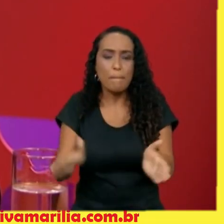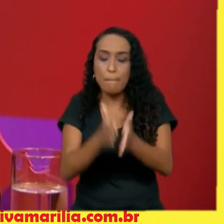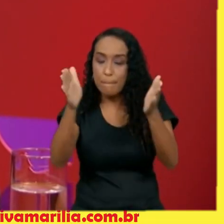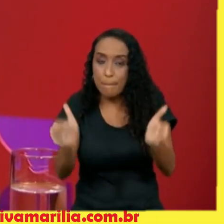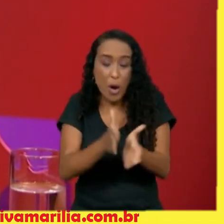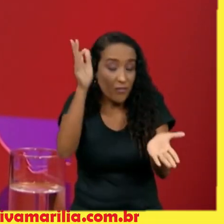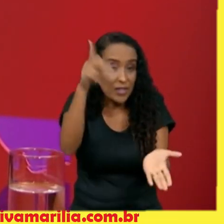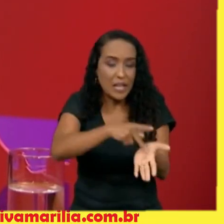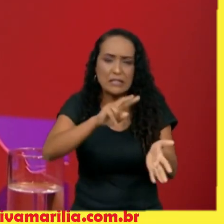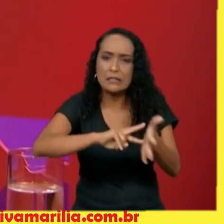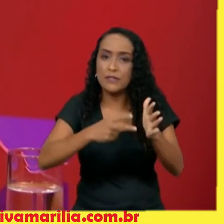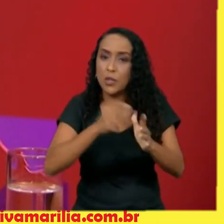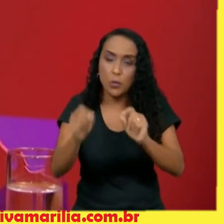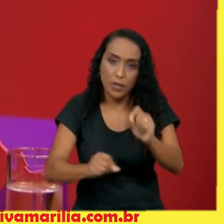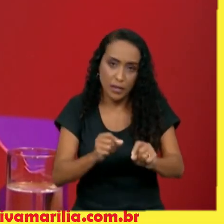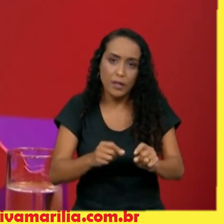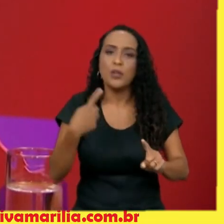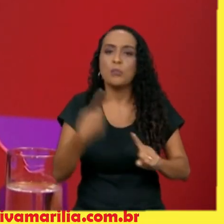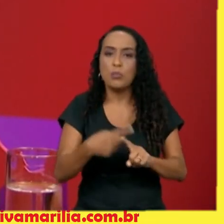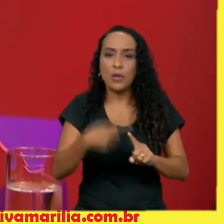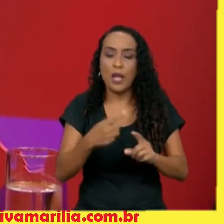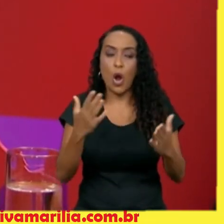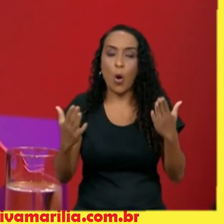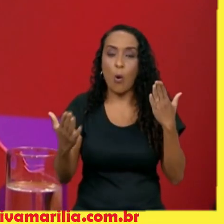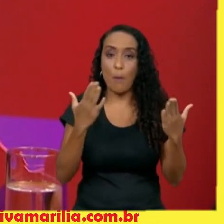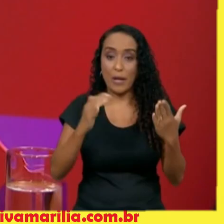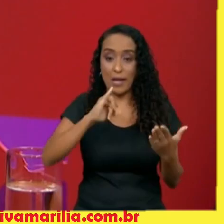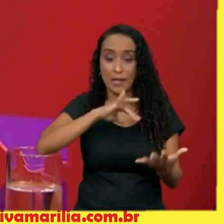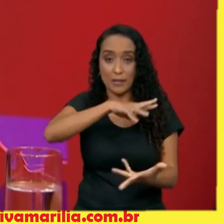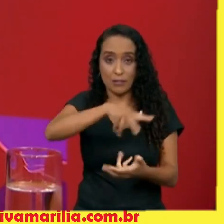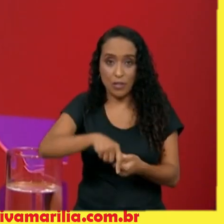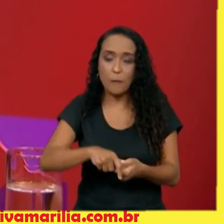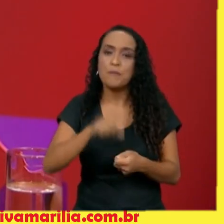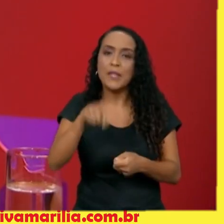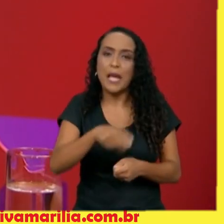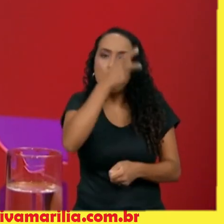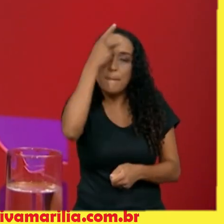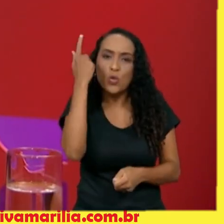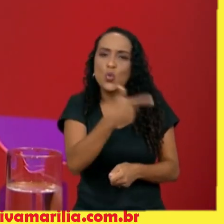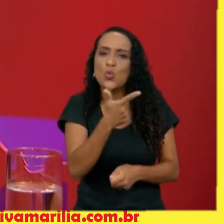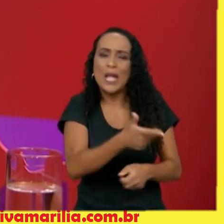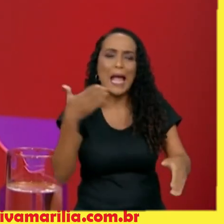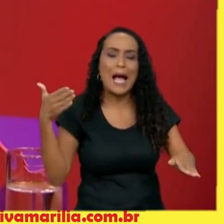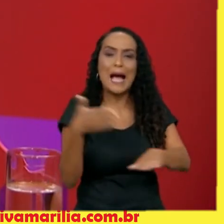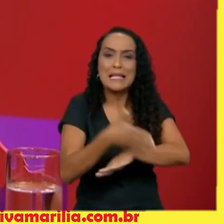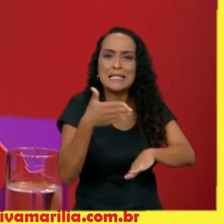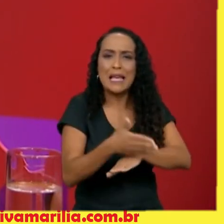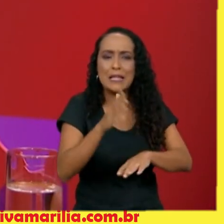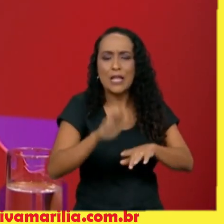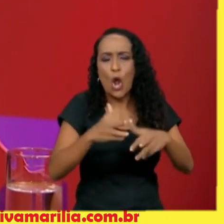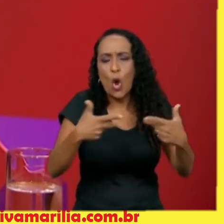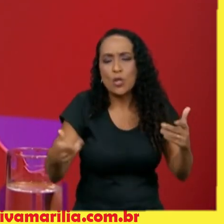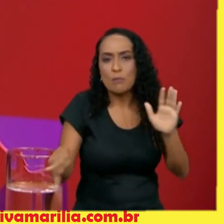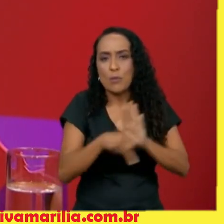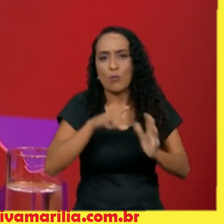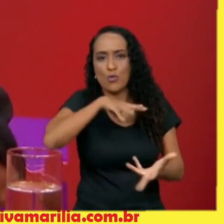que é que significa isso? Porque pela comparação internacional, são pessoas que não têm acesso às benesses do mundo